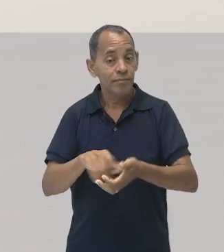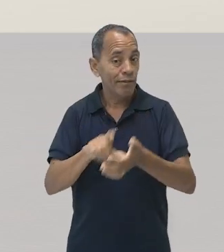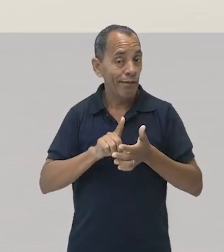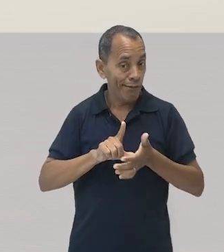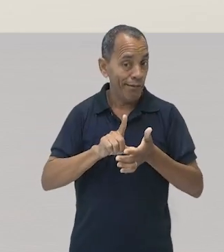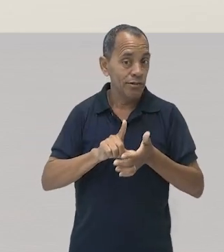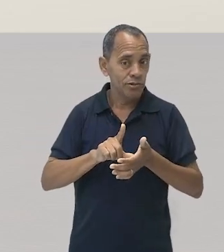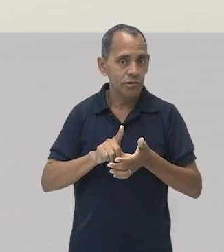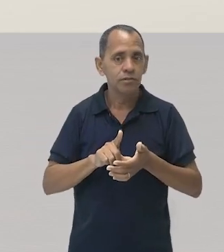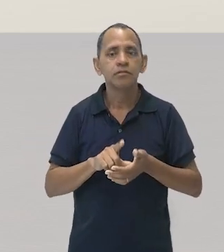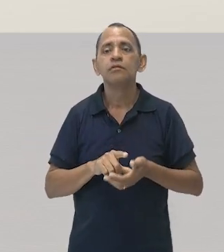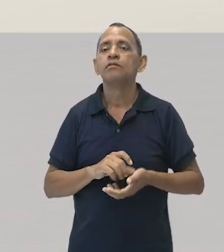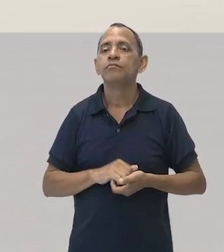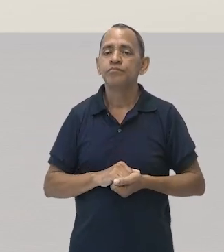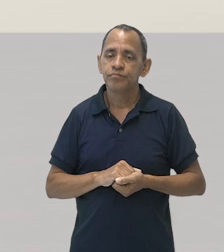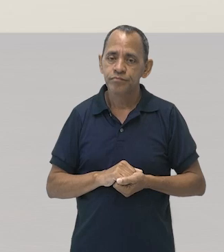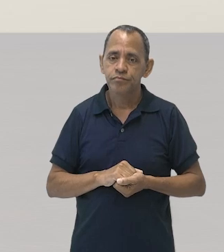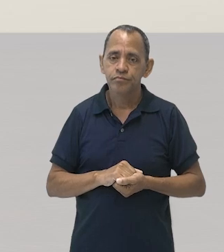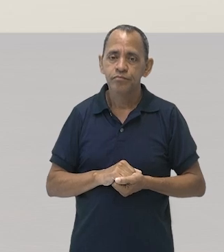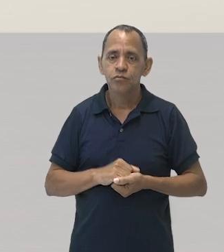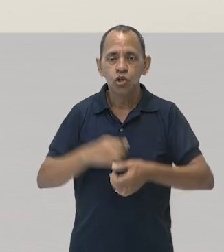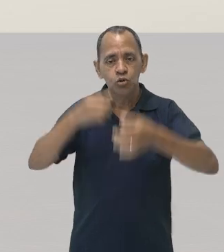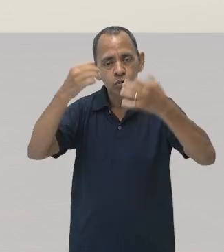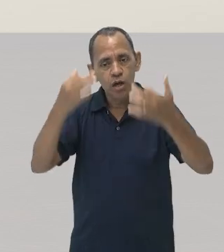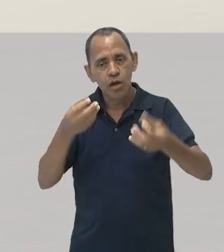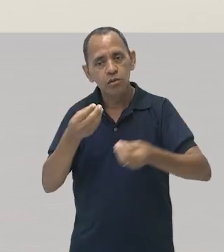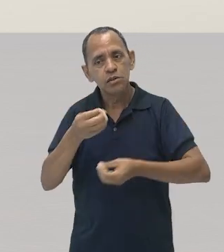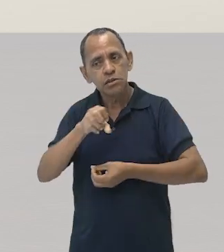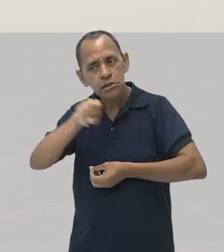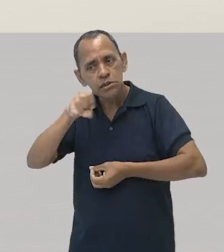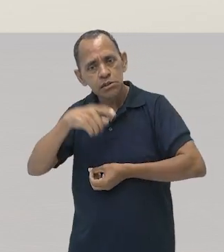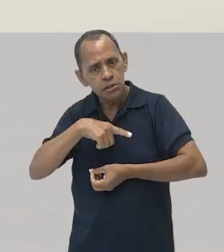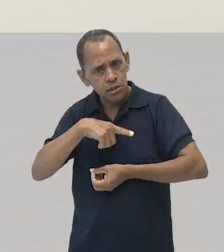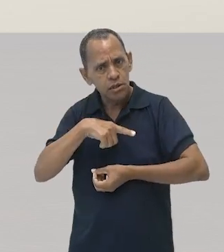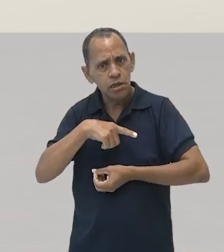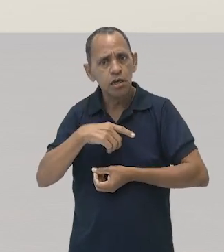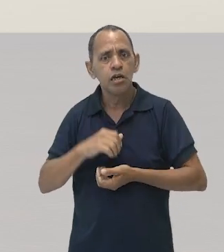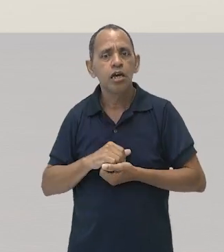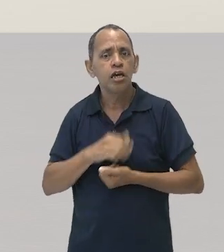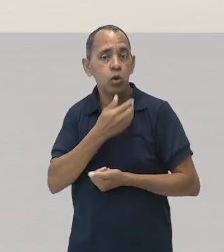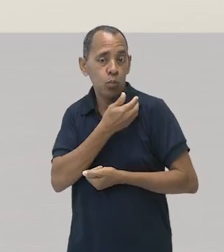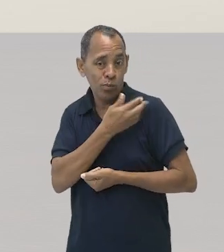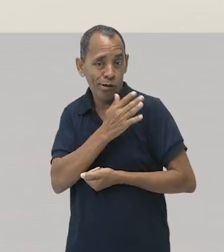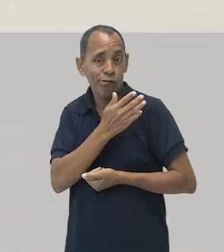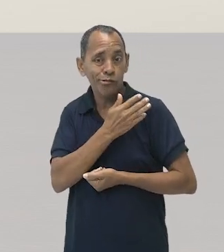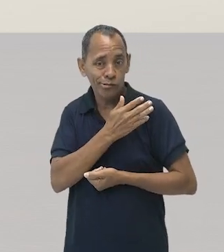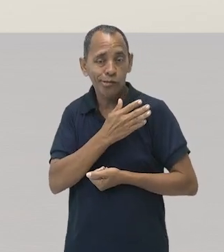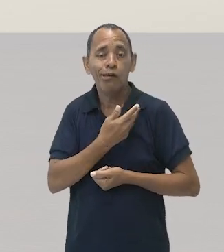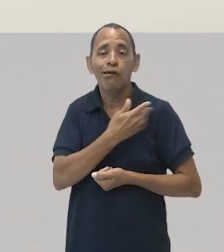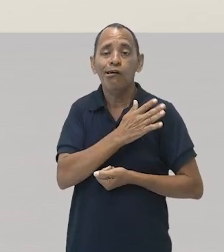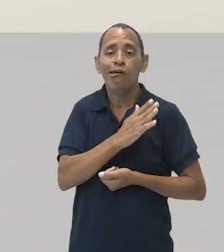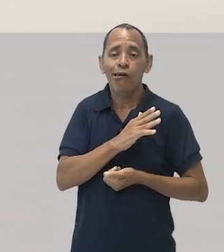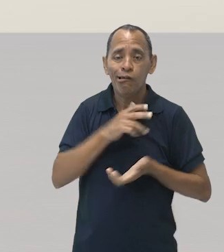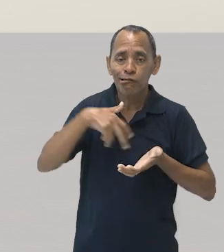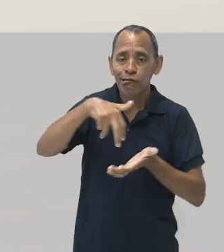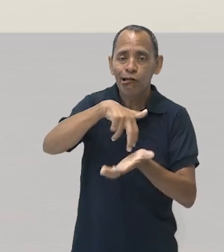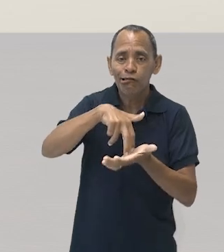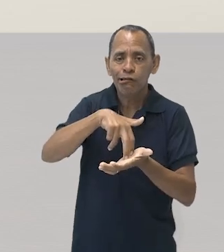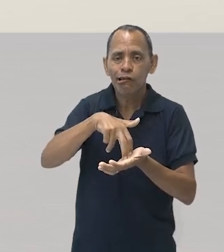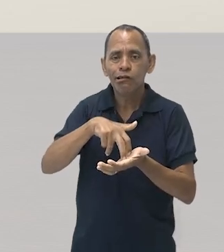se existe ou não preconceito na dança, vamos definir o que seria a